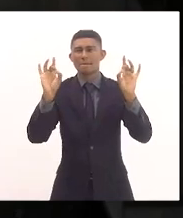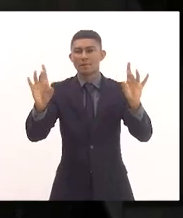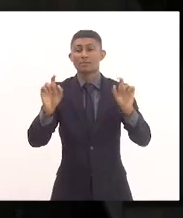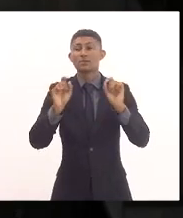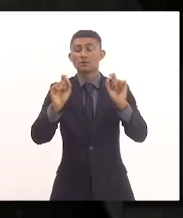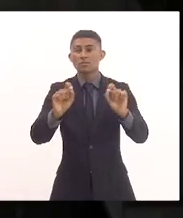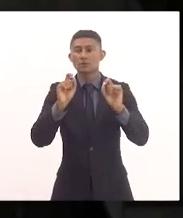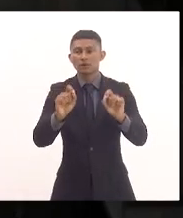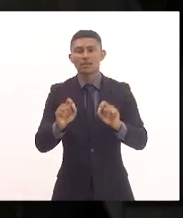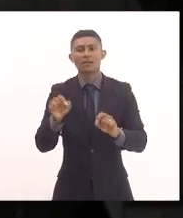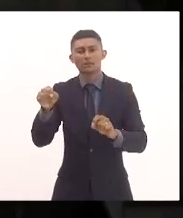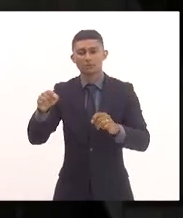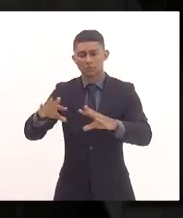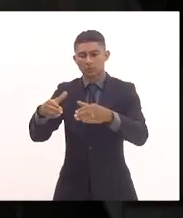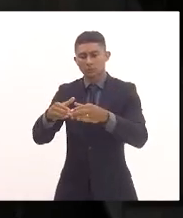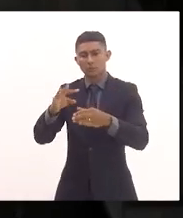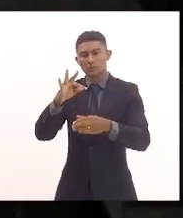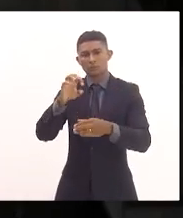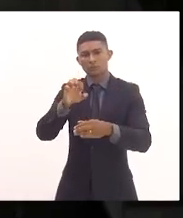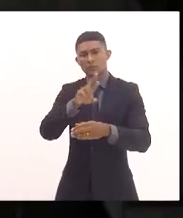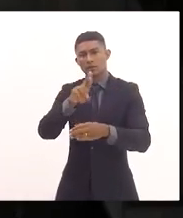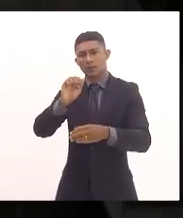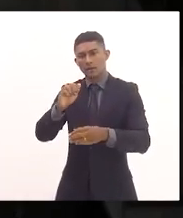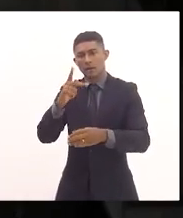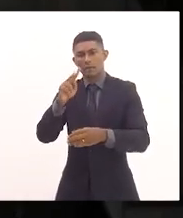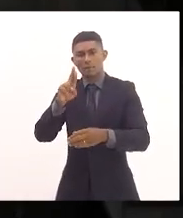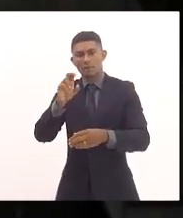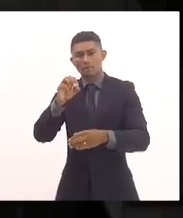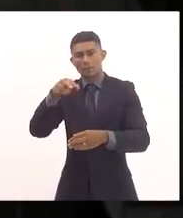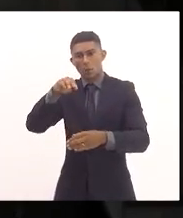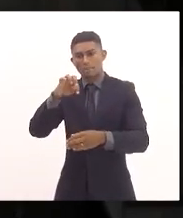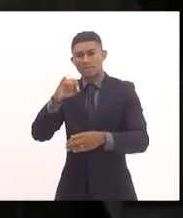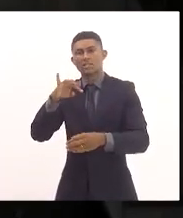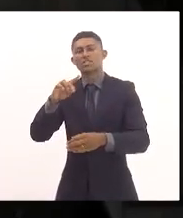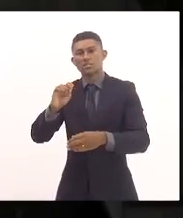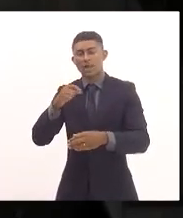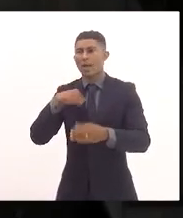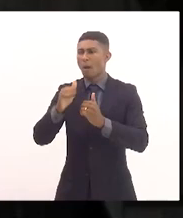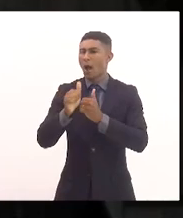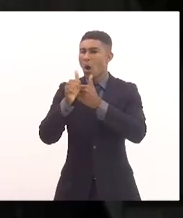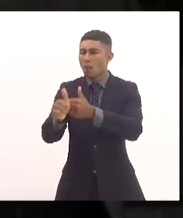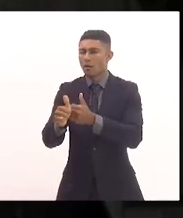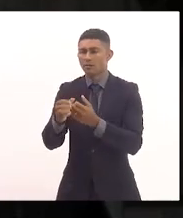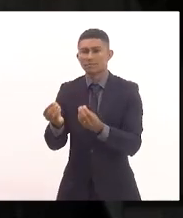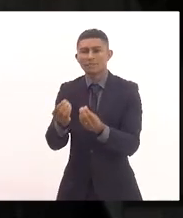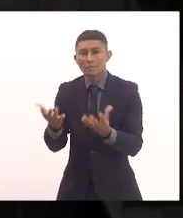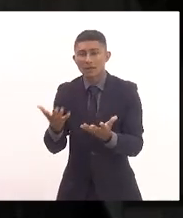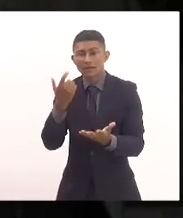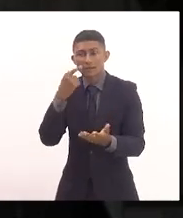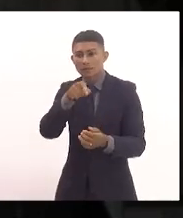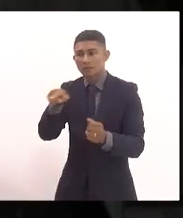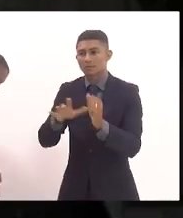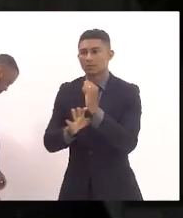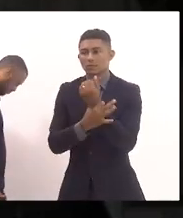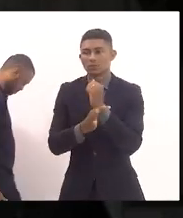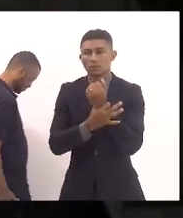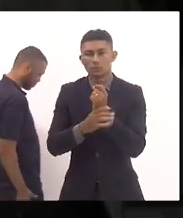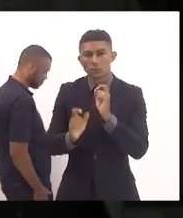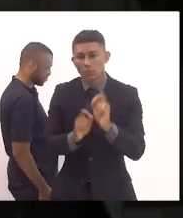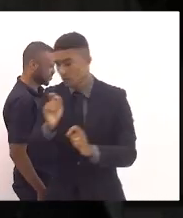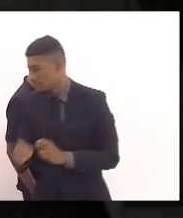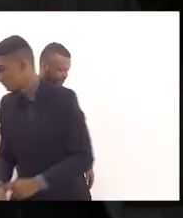assentamento Terra Prometida, um assentamento com o qual a gente tem trabalhado muito de perto para garantir, Mônica Francisco, Dani Monteiro,